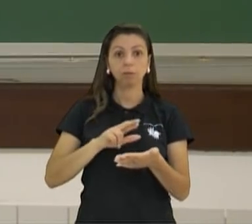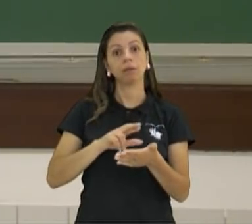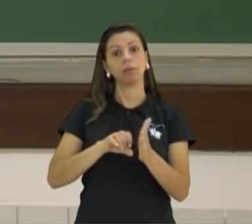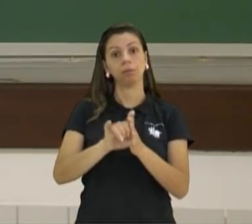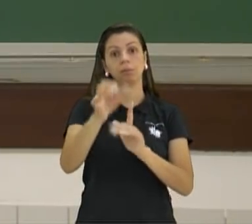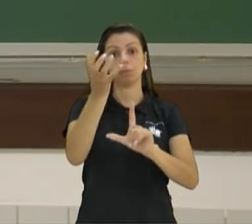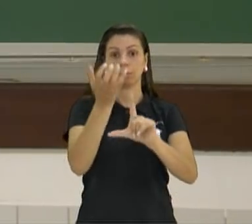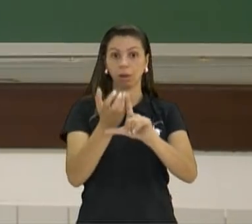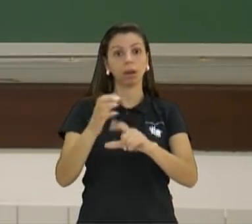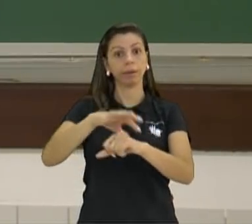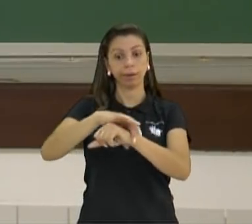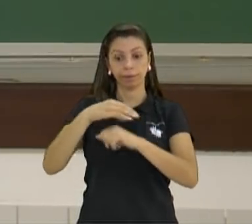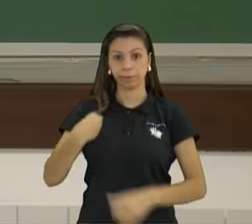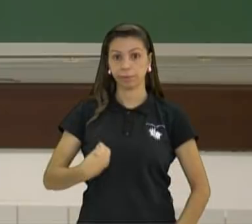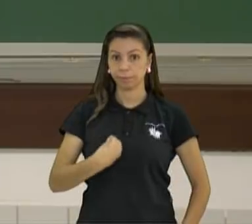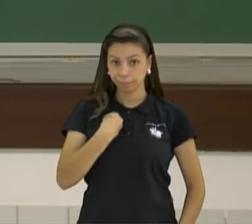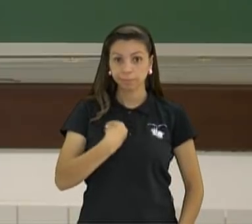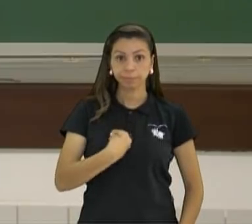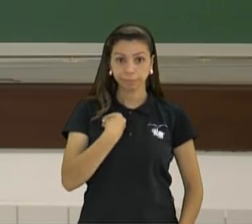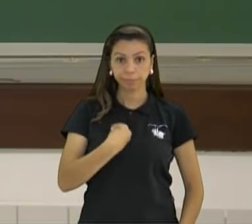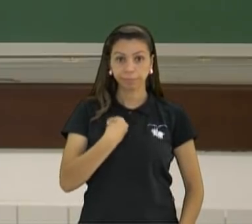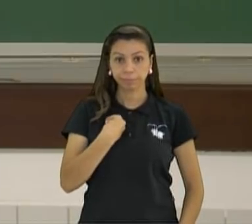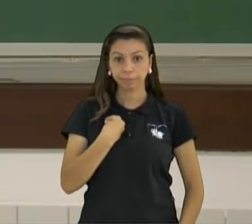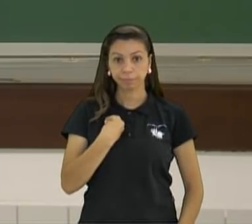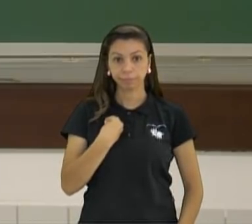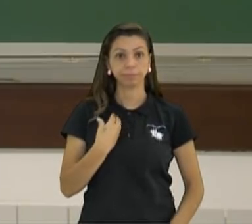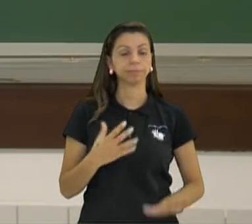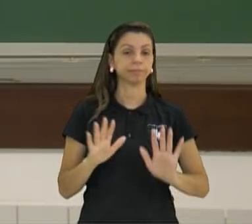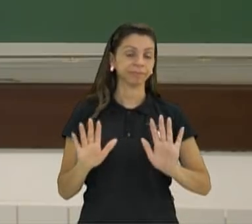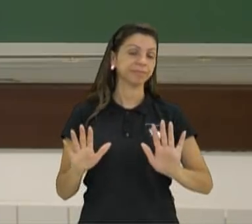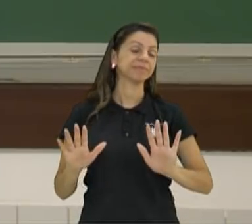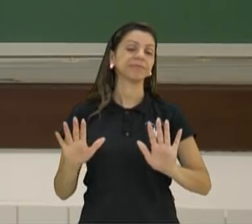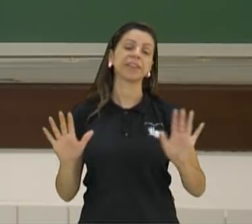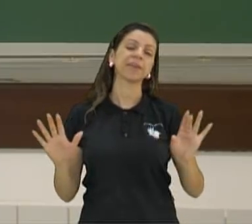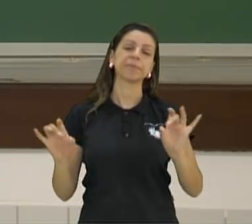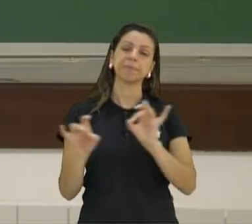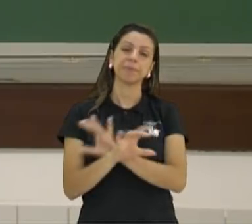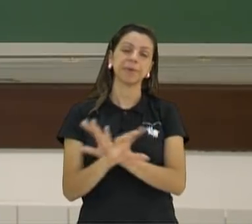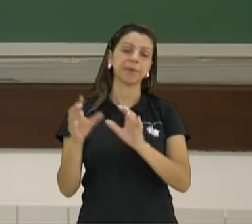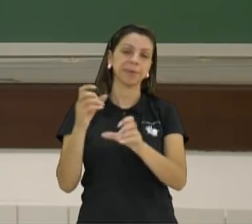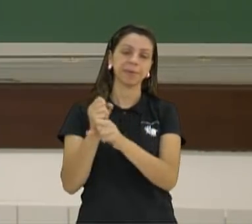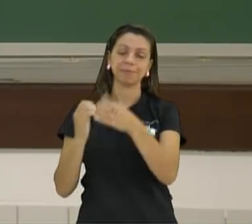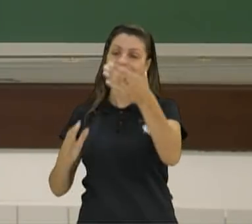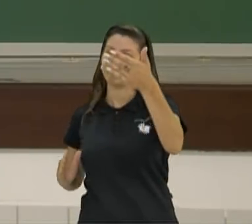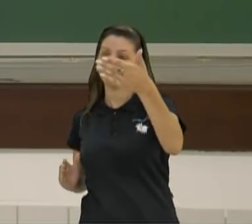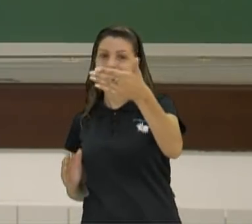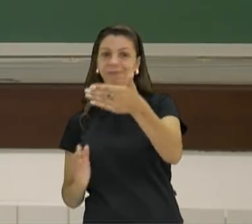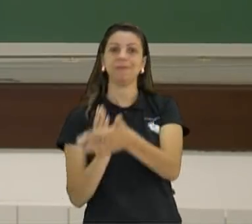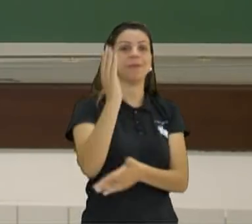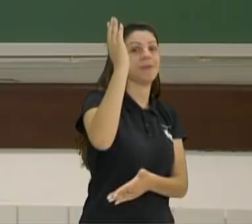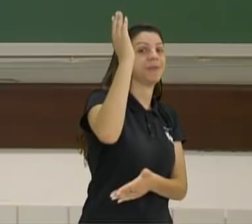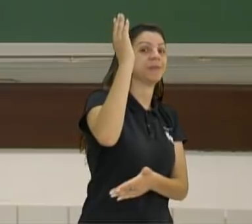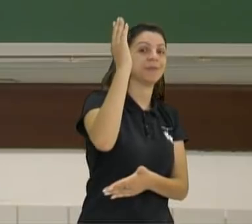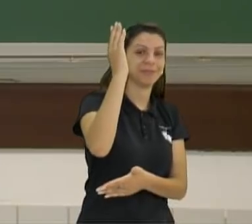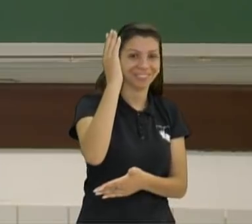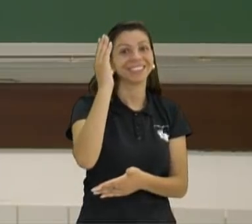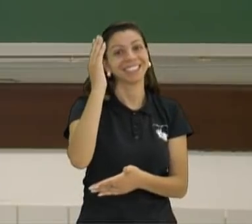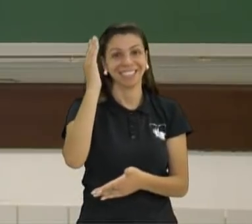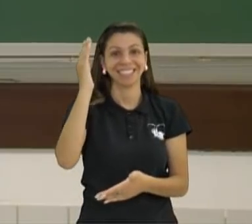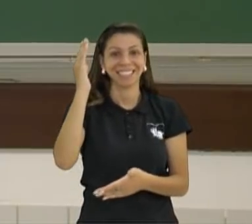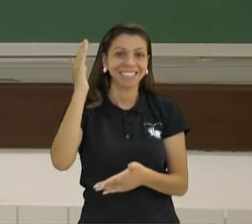presença, entregar as tarefinhas, tudinho. E aí ganhar sua nota e passar de ano. E passar de ano,